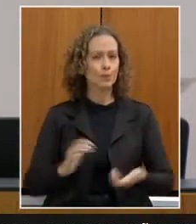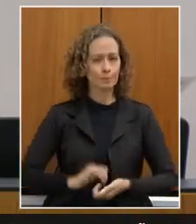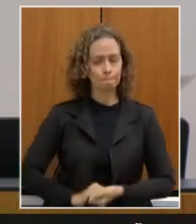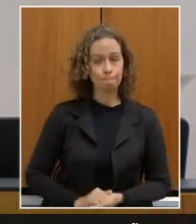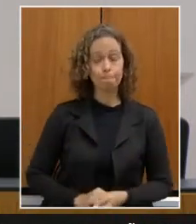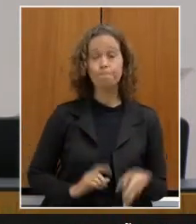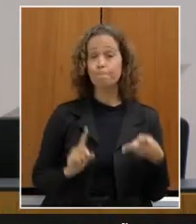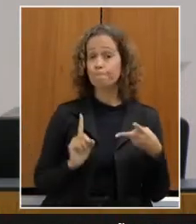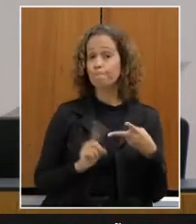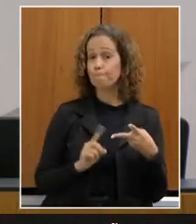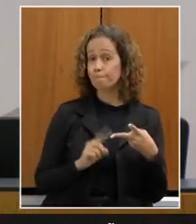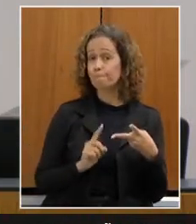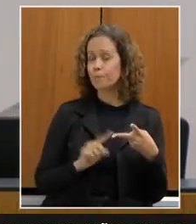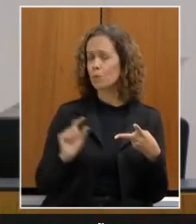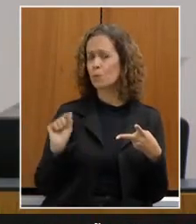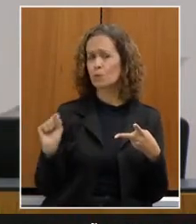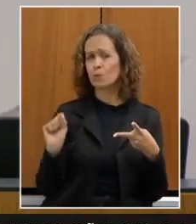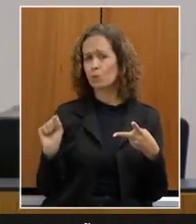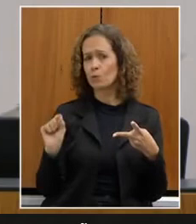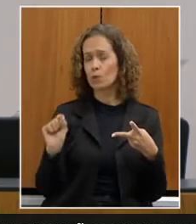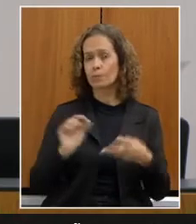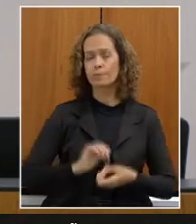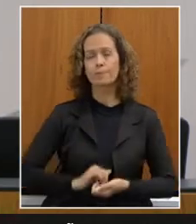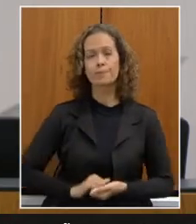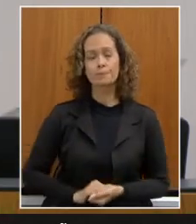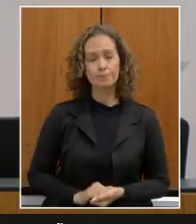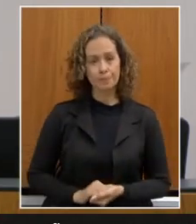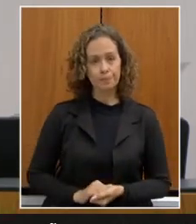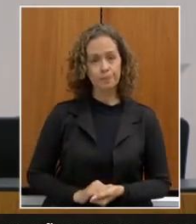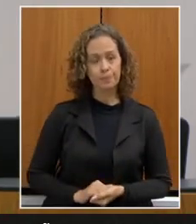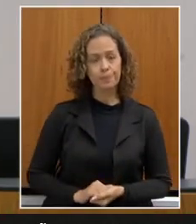Segundo questionamento, secretário,